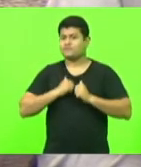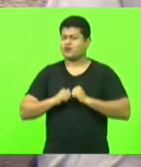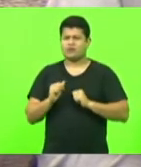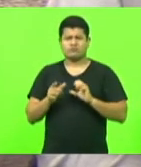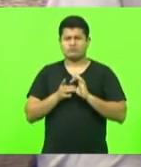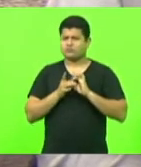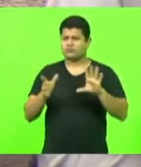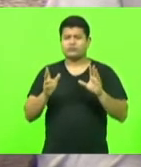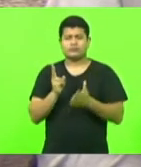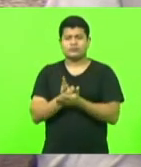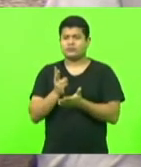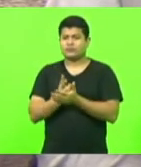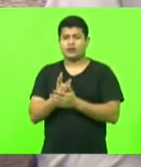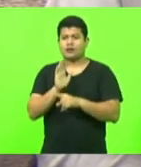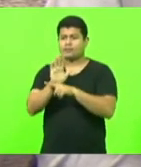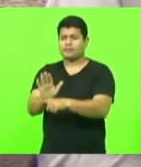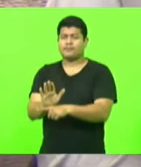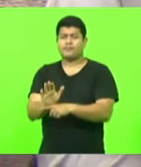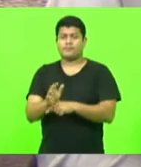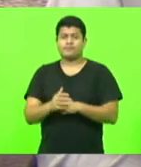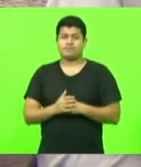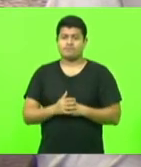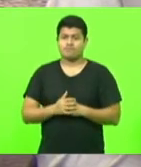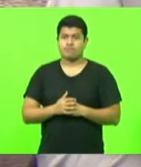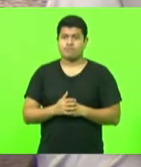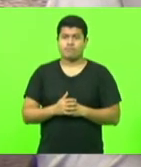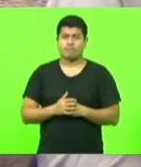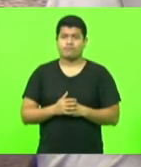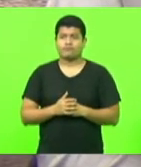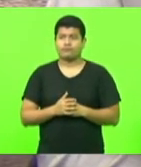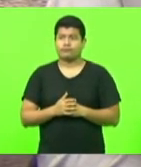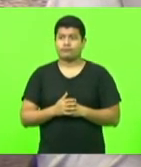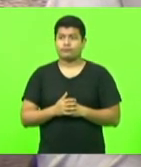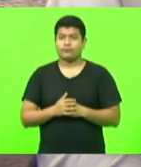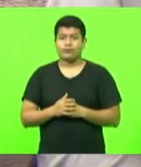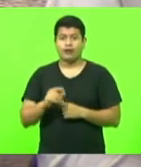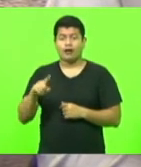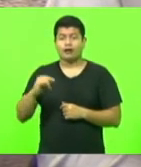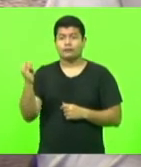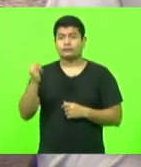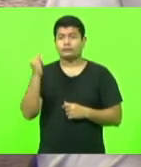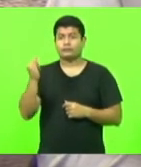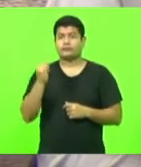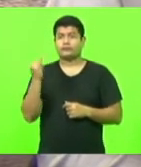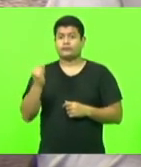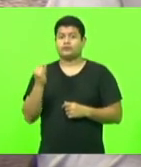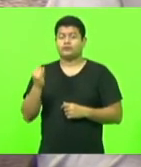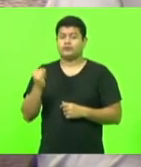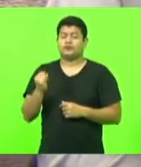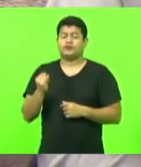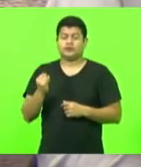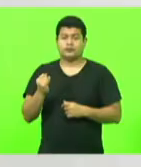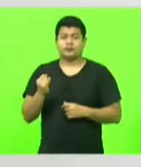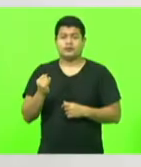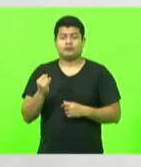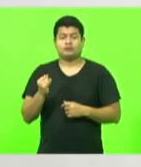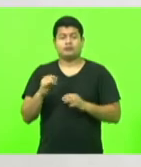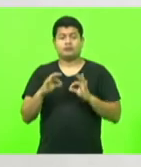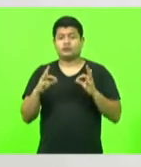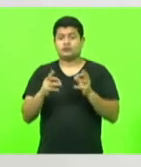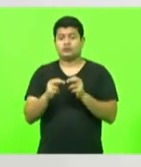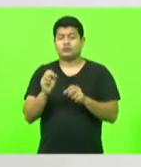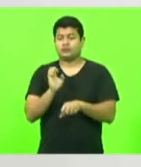disposição para estar contribuindo com um tema que é tão importante e tão caro para todos nós catarinenses. Parabéns.